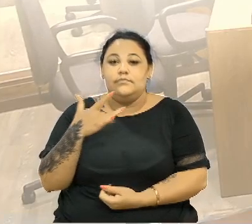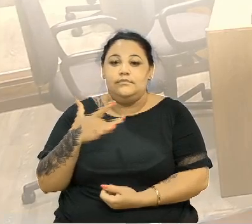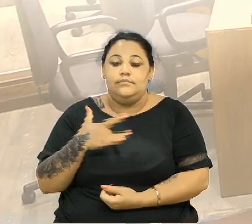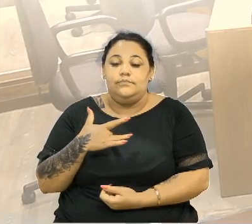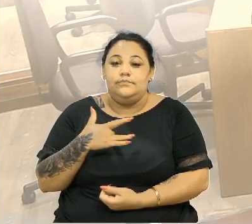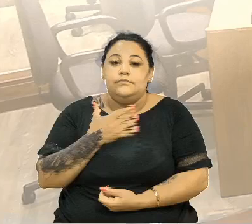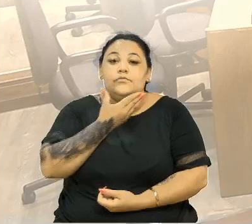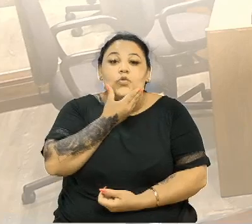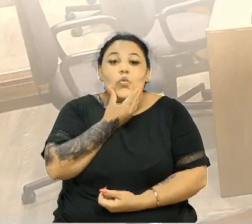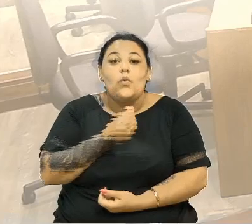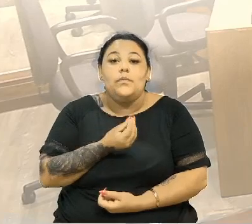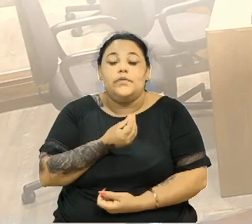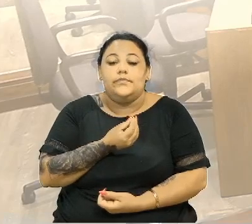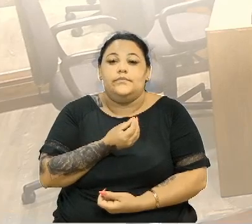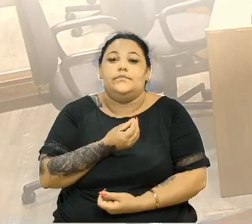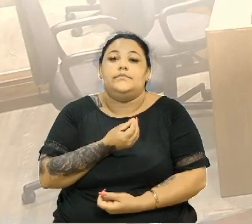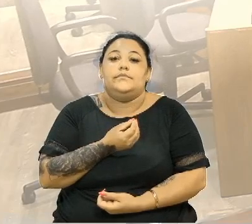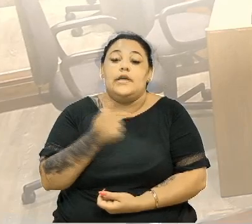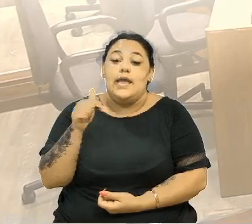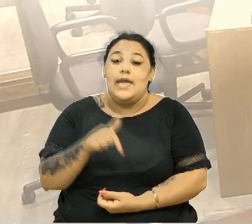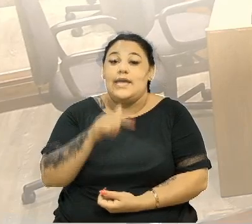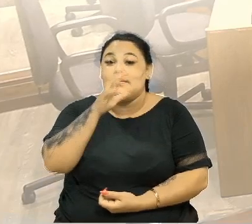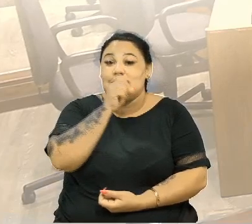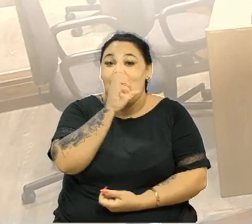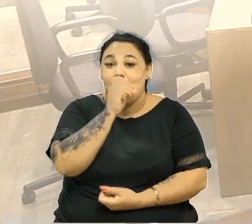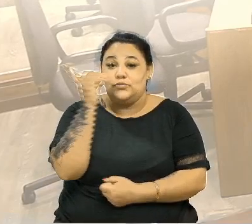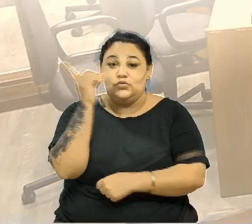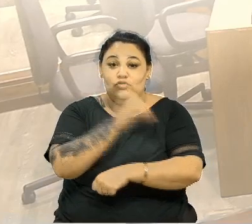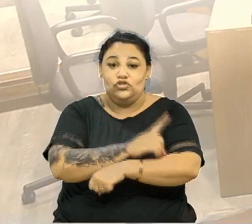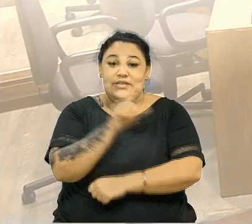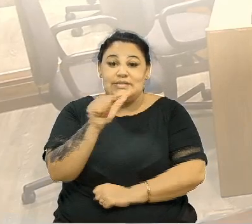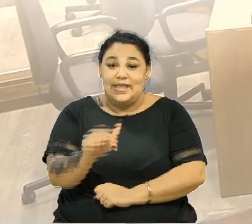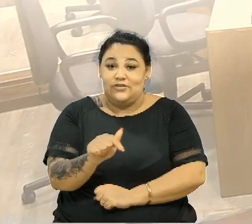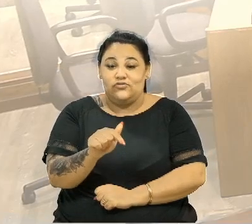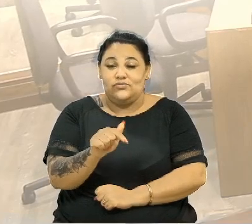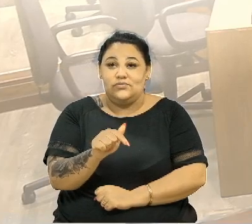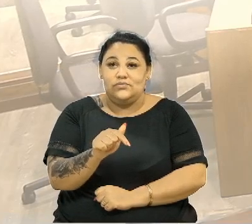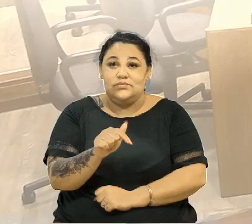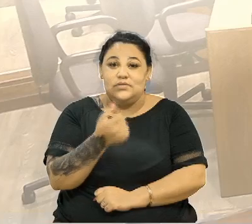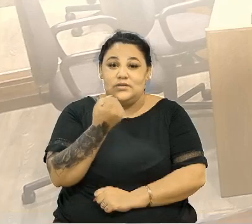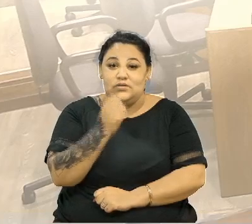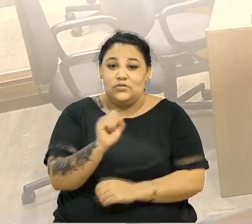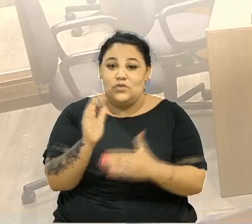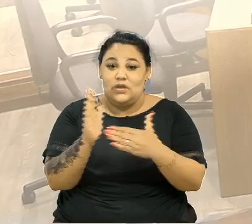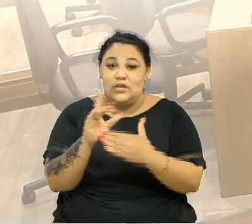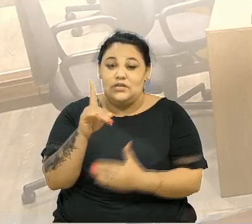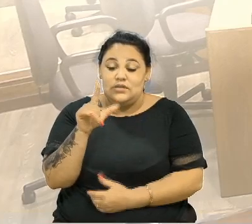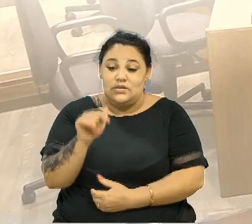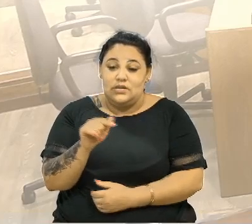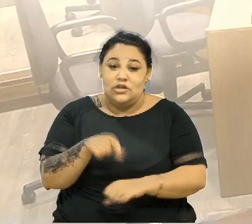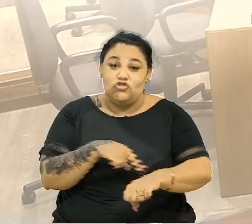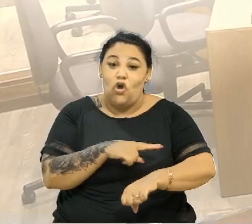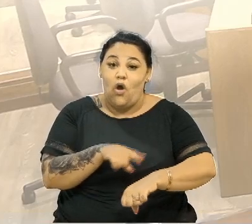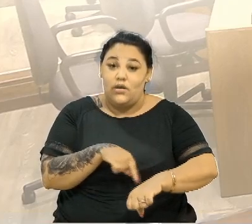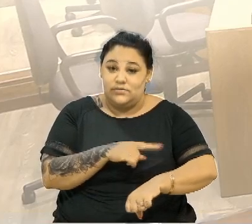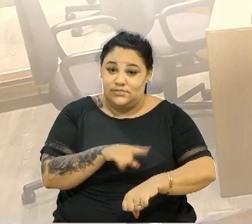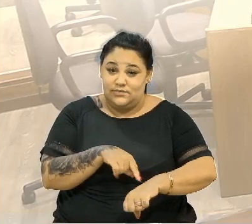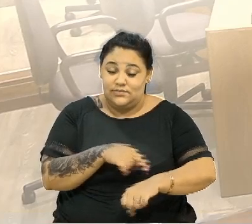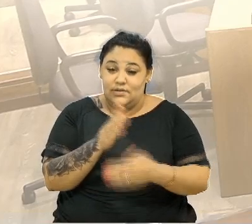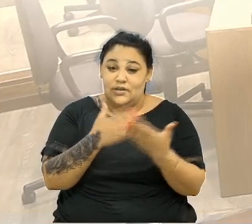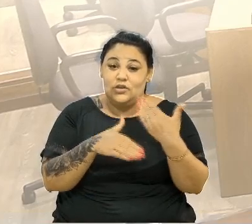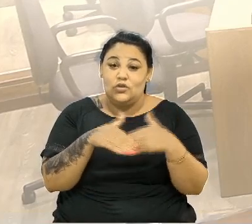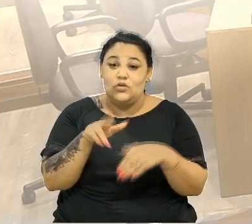homem. Será nesse sábado, dia 7, das 8 às 17 horas, em todas